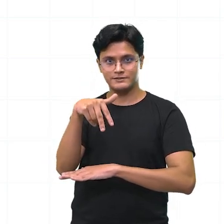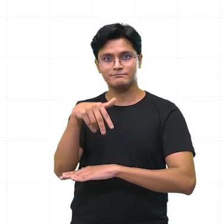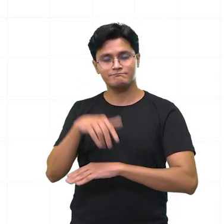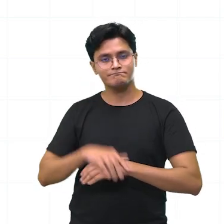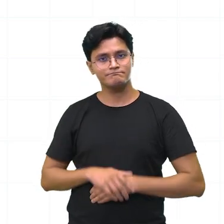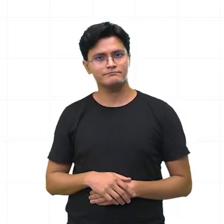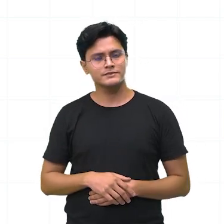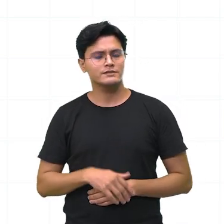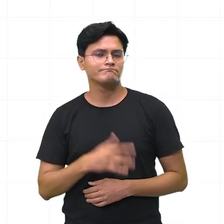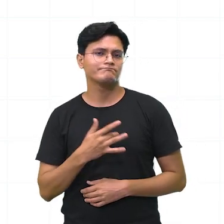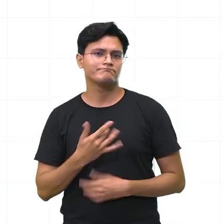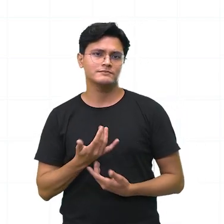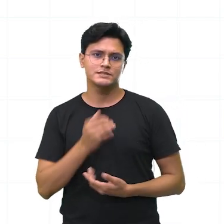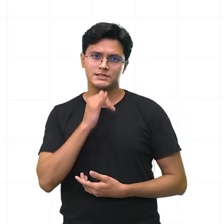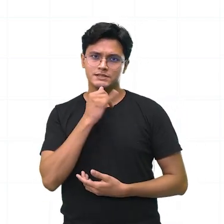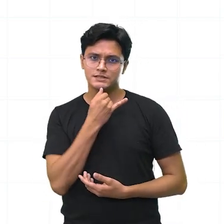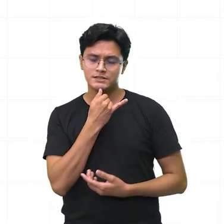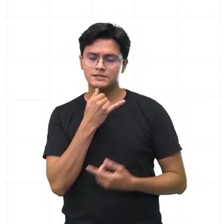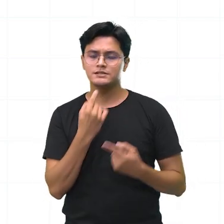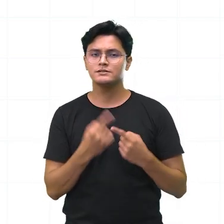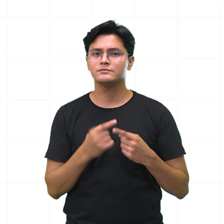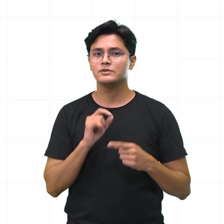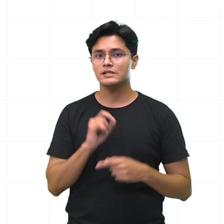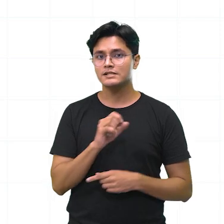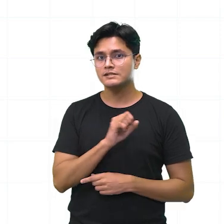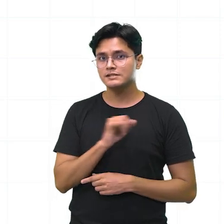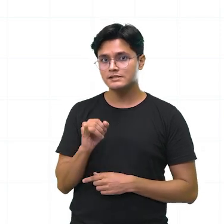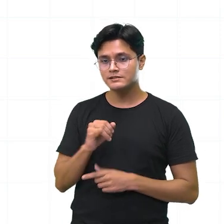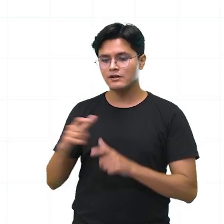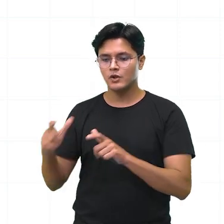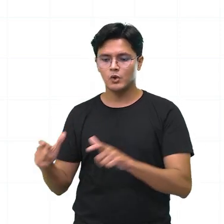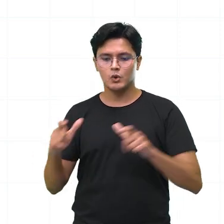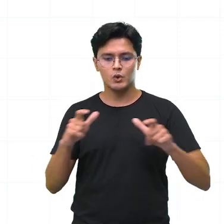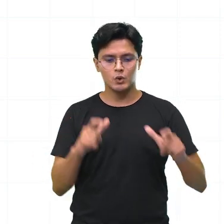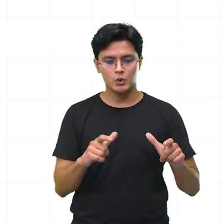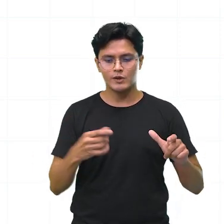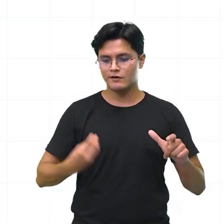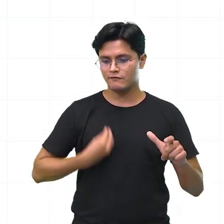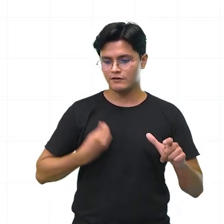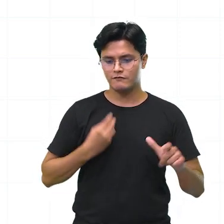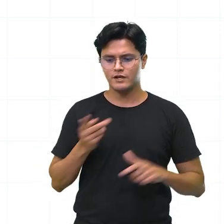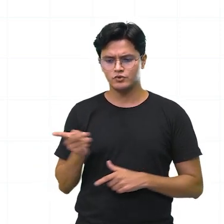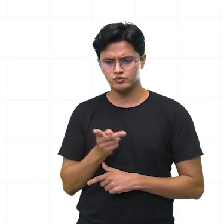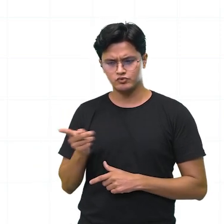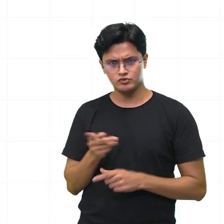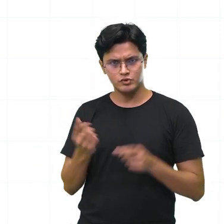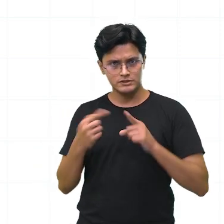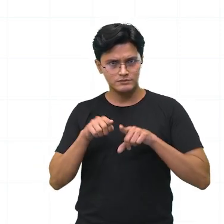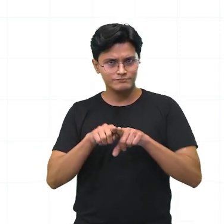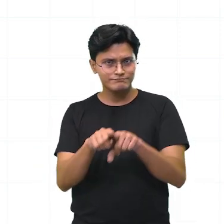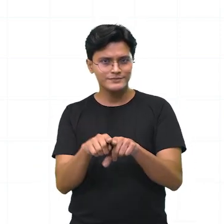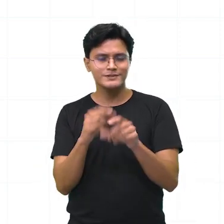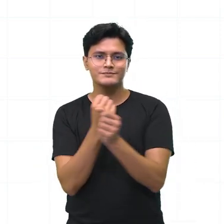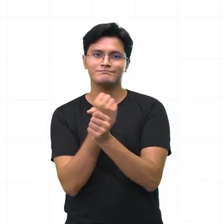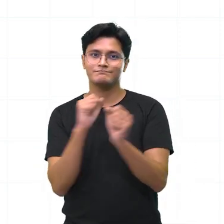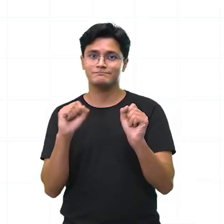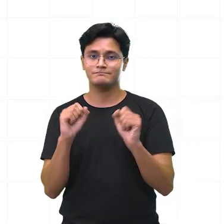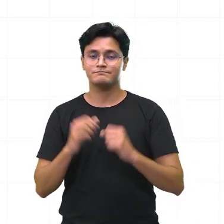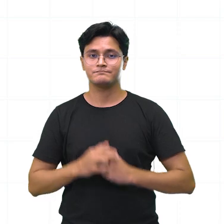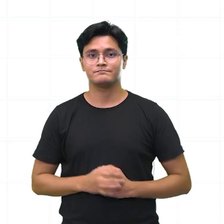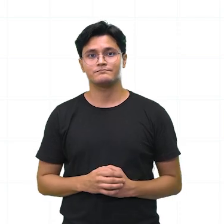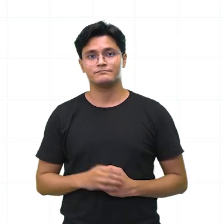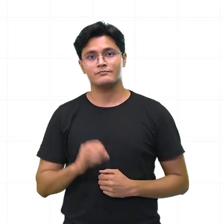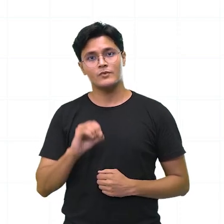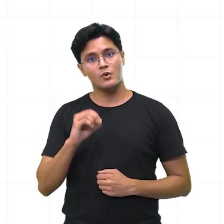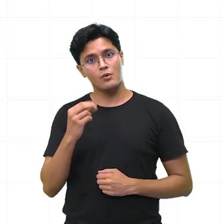grande pena que não se possa estar no mesmo tempo em dois lugares. Ou